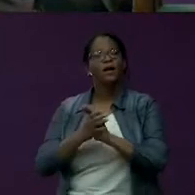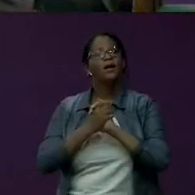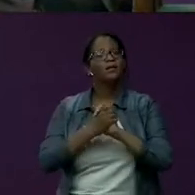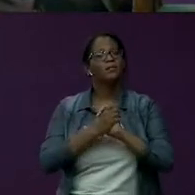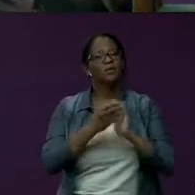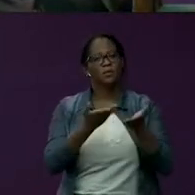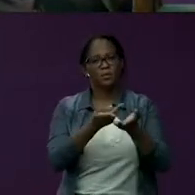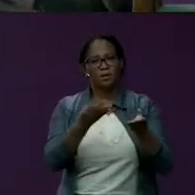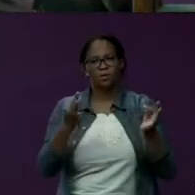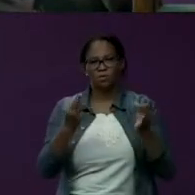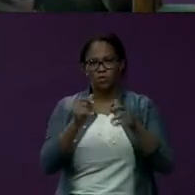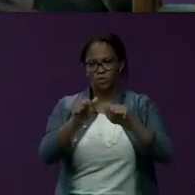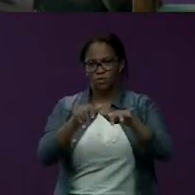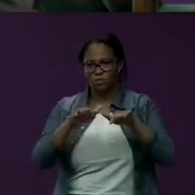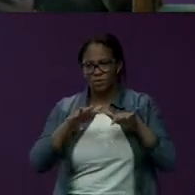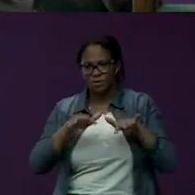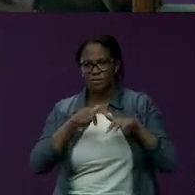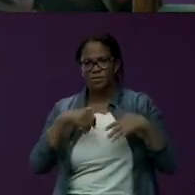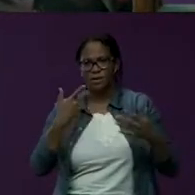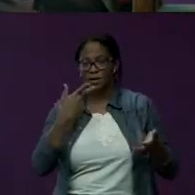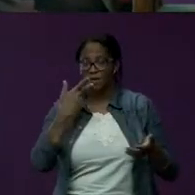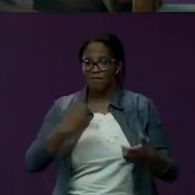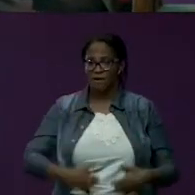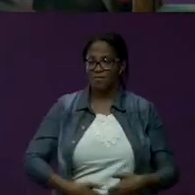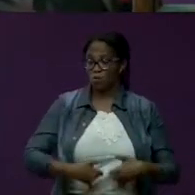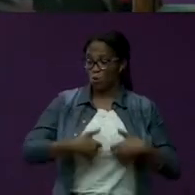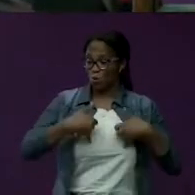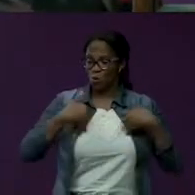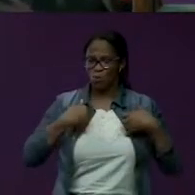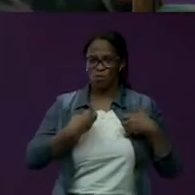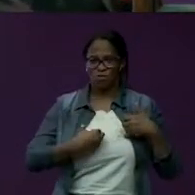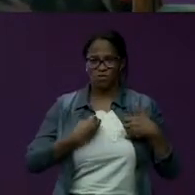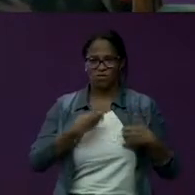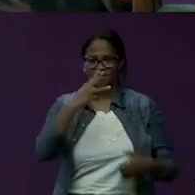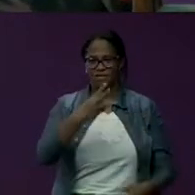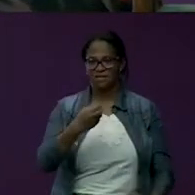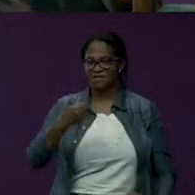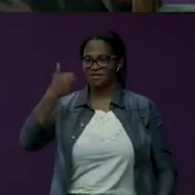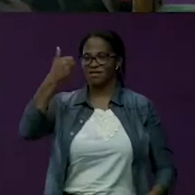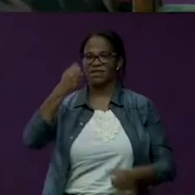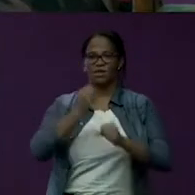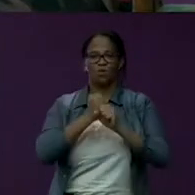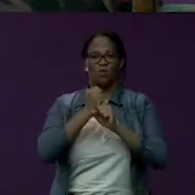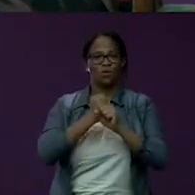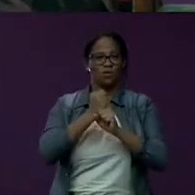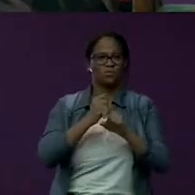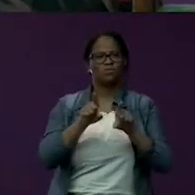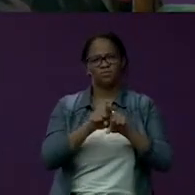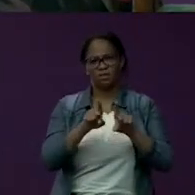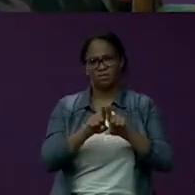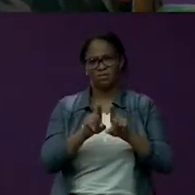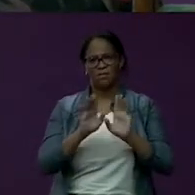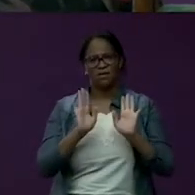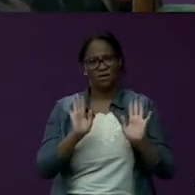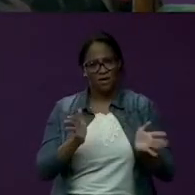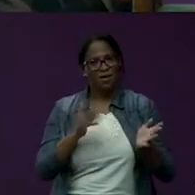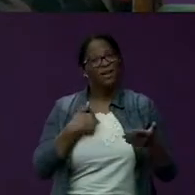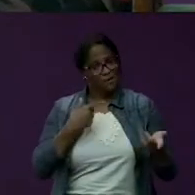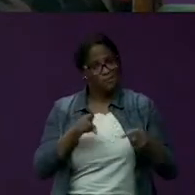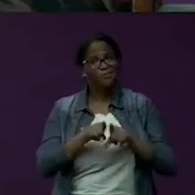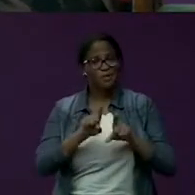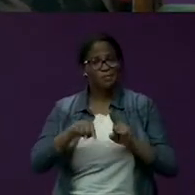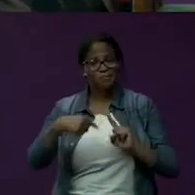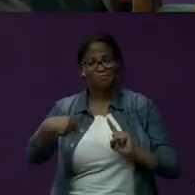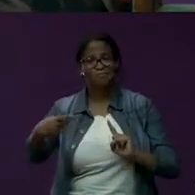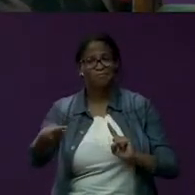todo mundo que está aqui e digo do meu orgulho de estar aqui nesses 31 anos também. E já sou uma dessas que vai